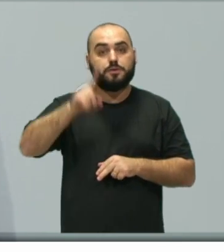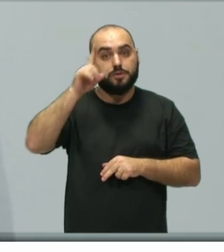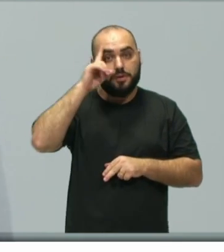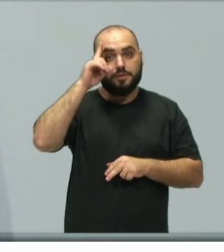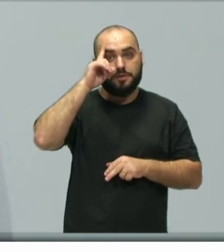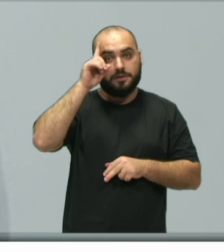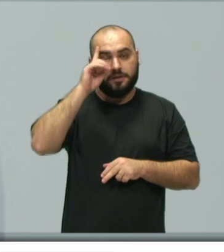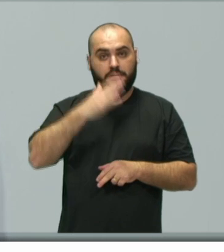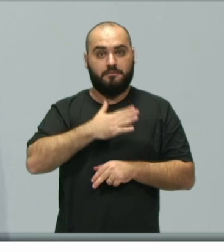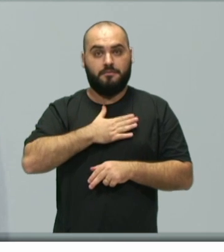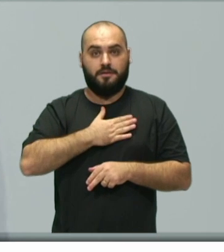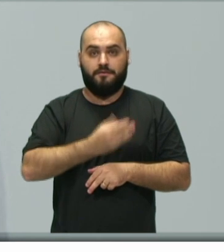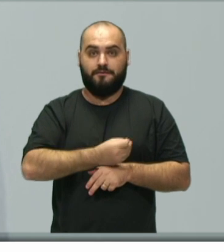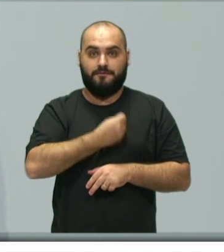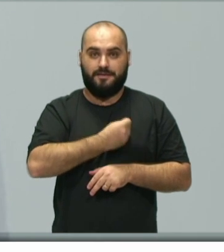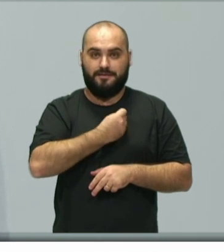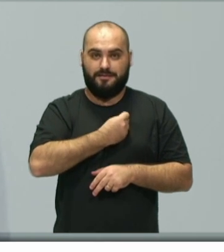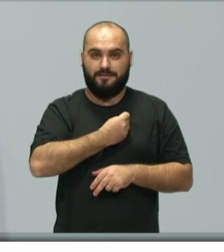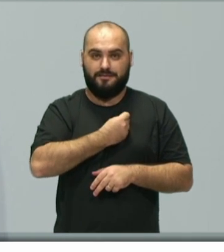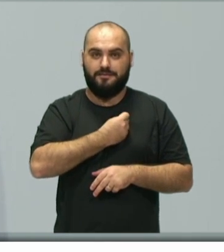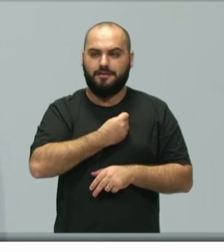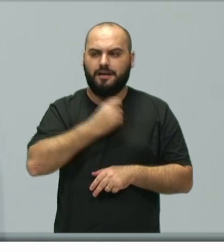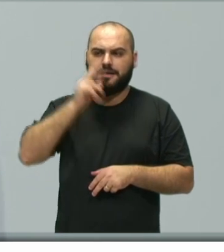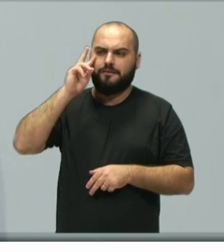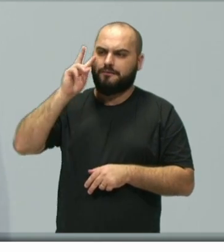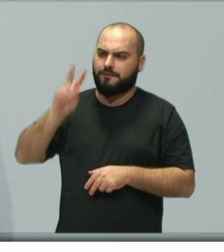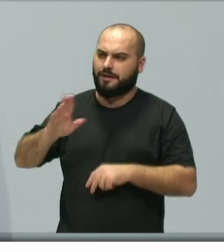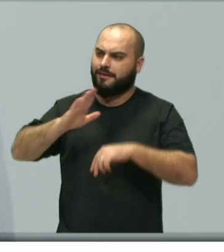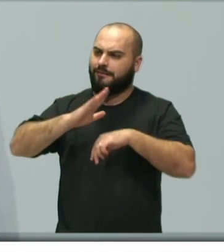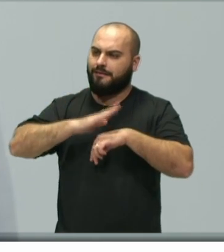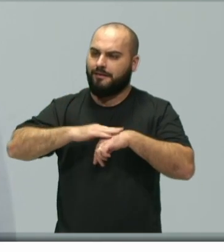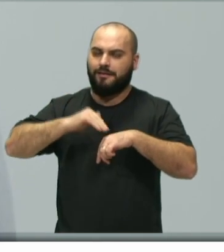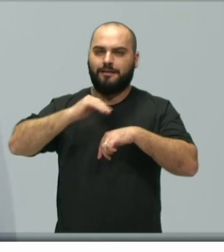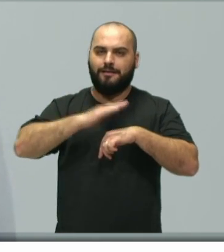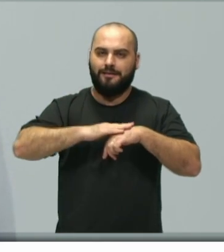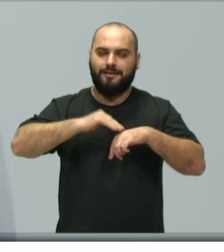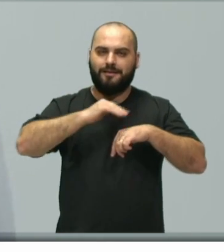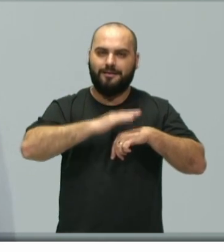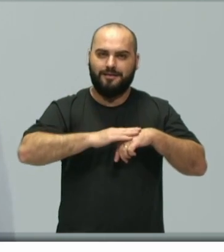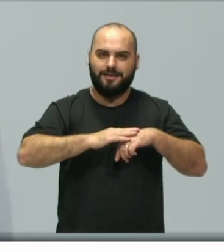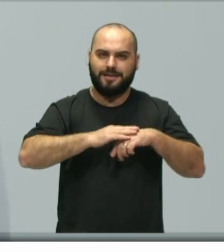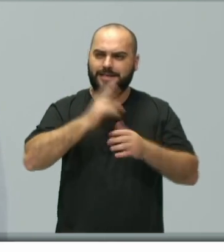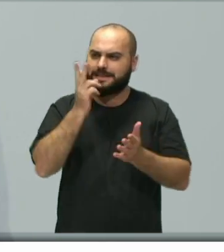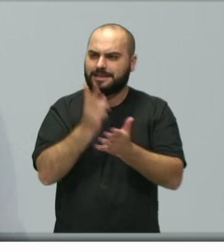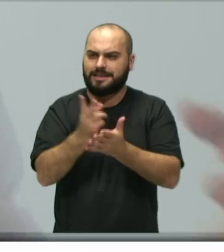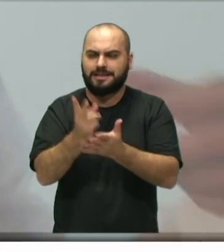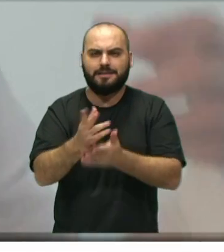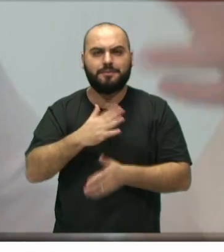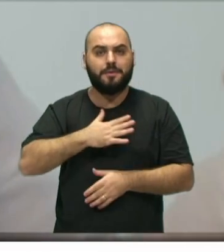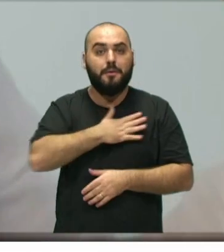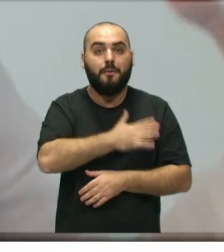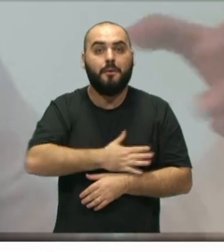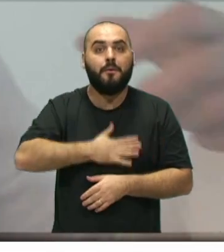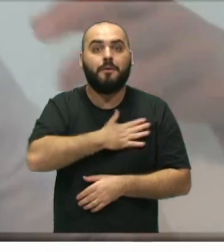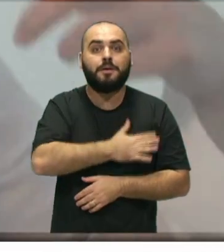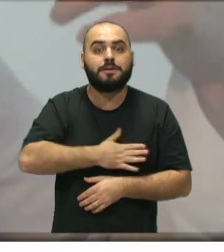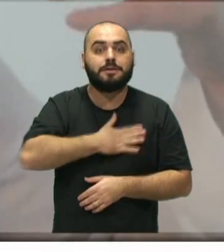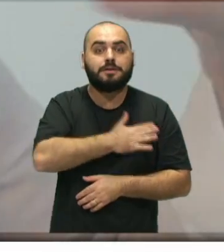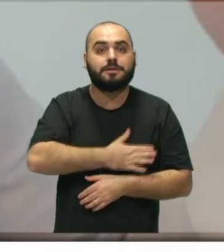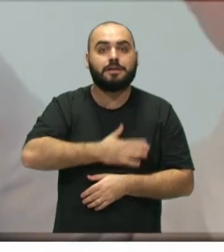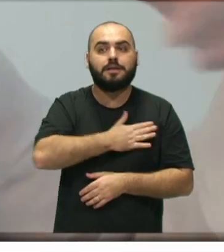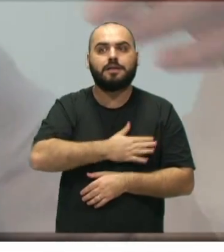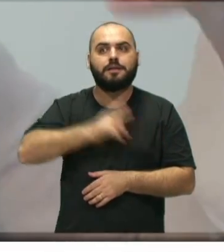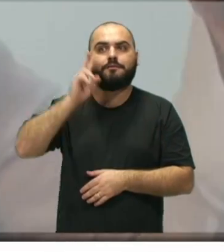rotina e eu lidava com muito carinho com isso. Sempre gostei muito de me ver nos objetos, me ver